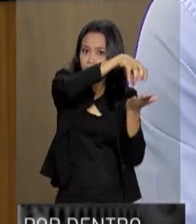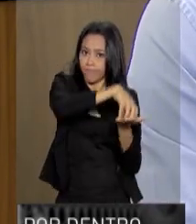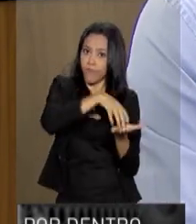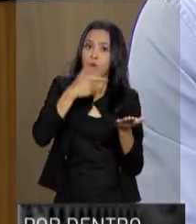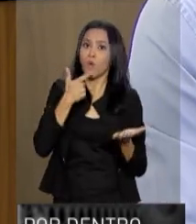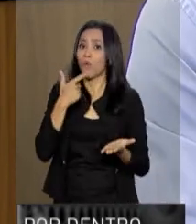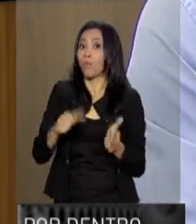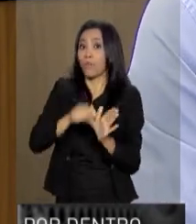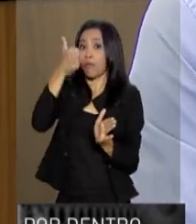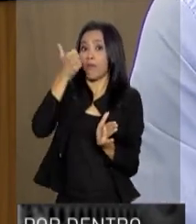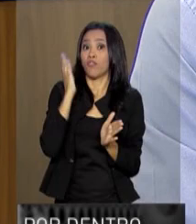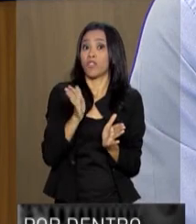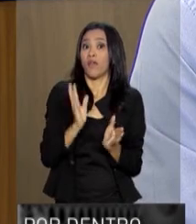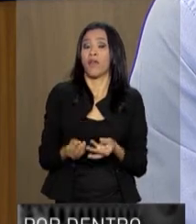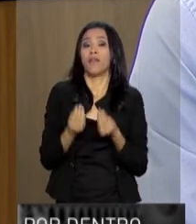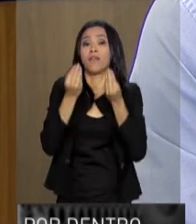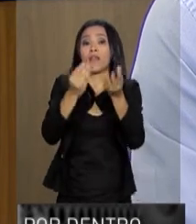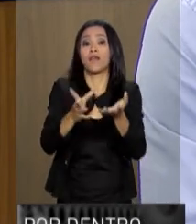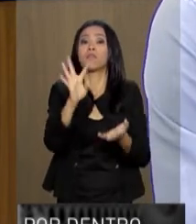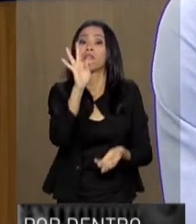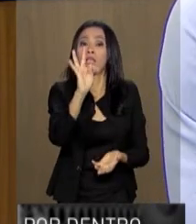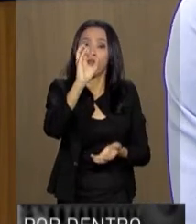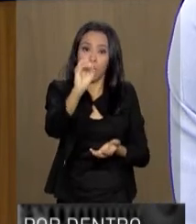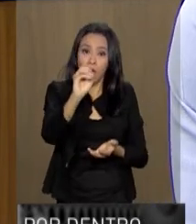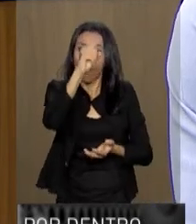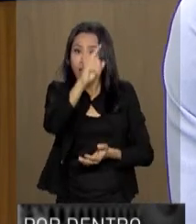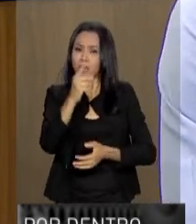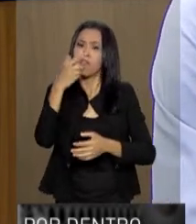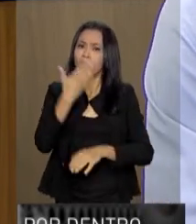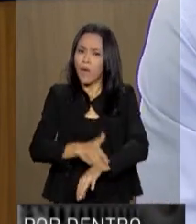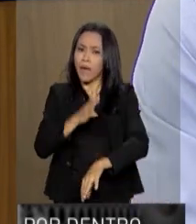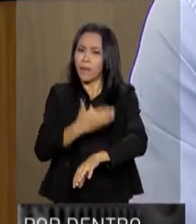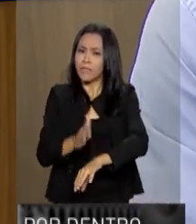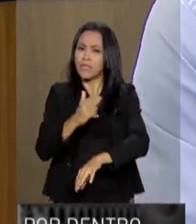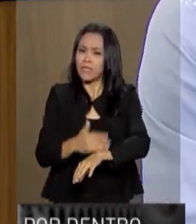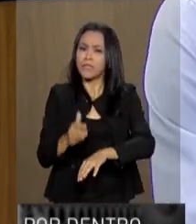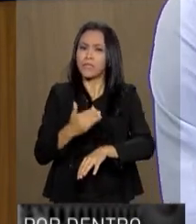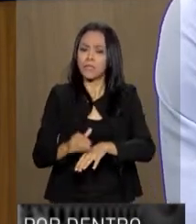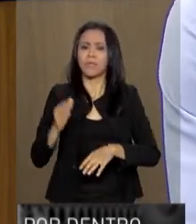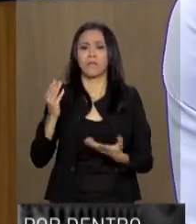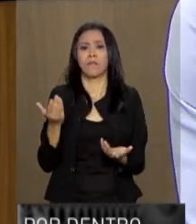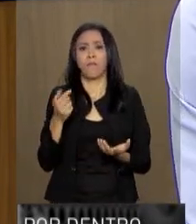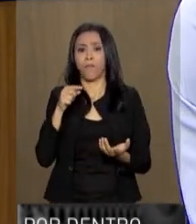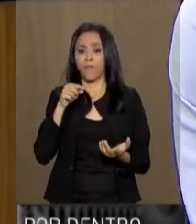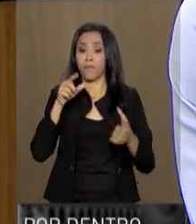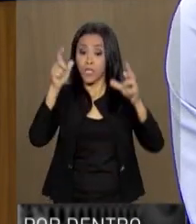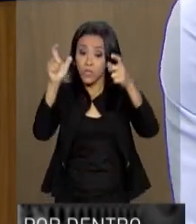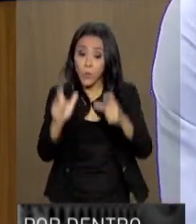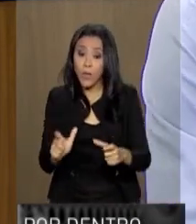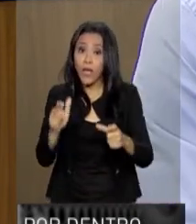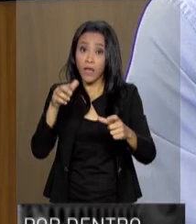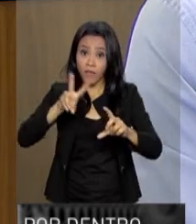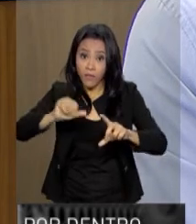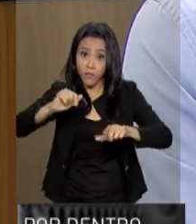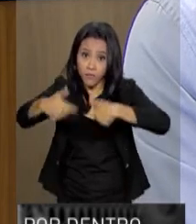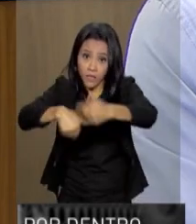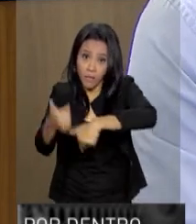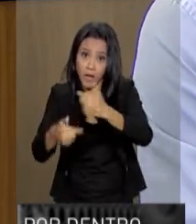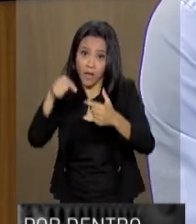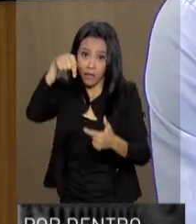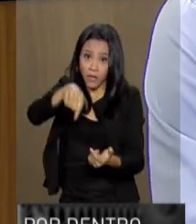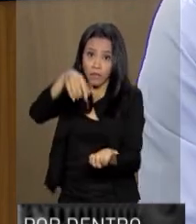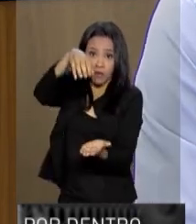feira em palmas uma capacitação nacional que esses coordenadores desses espaços desses equipamentos públicos é